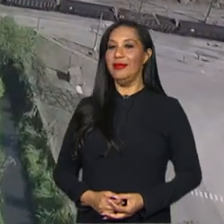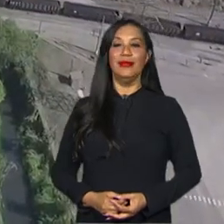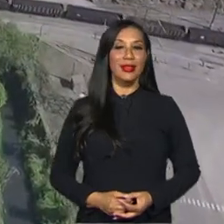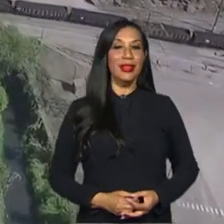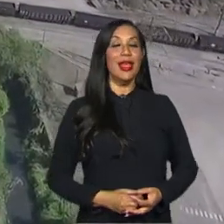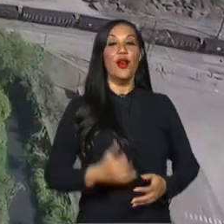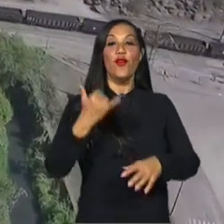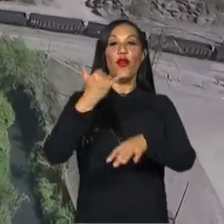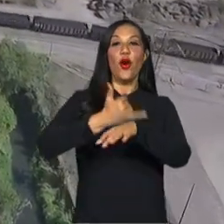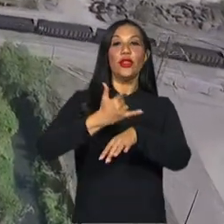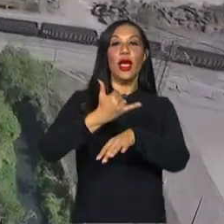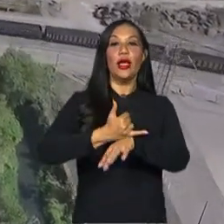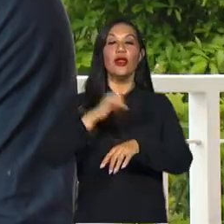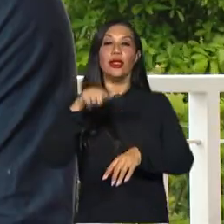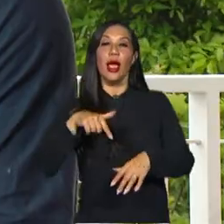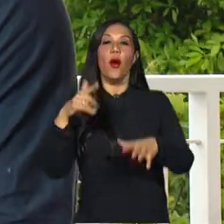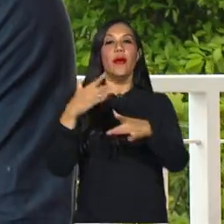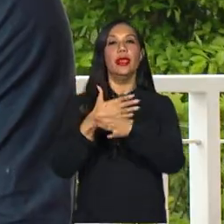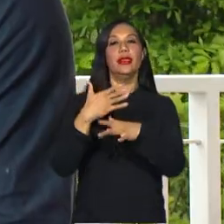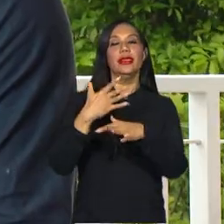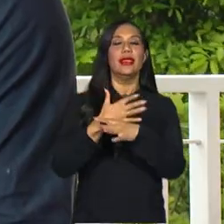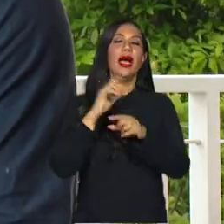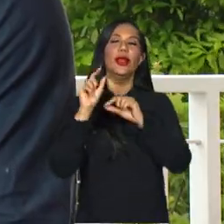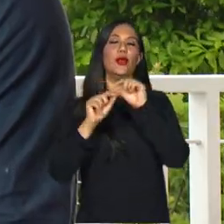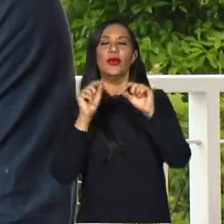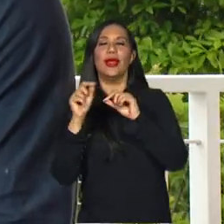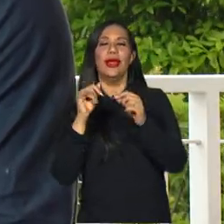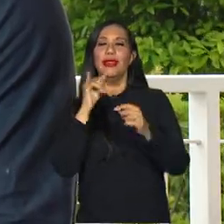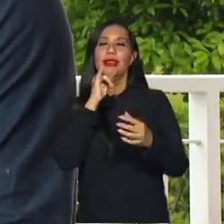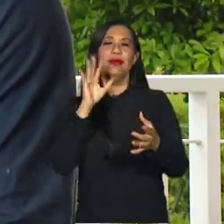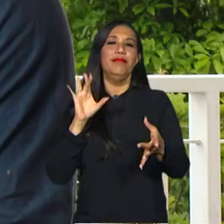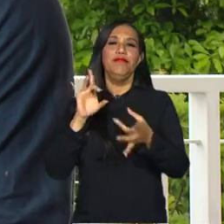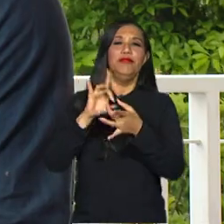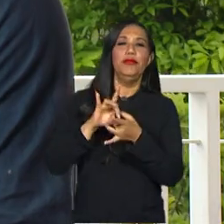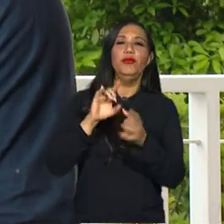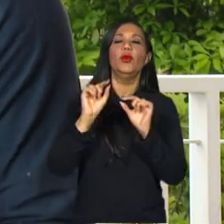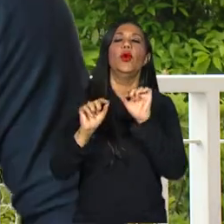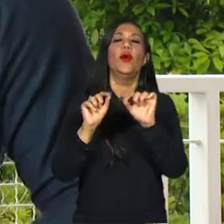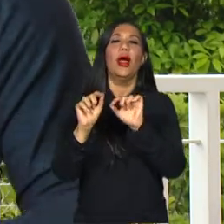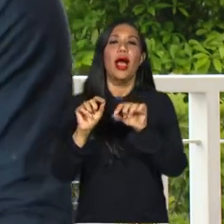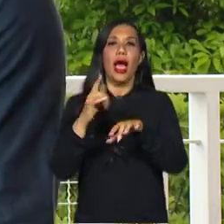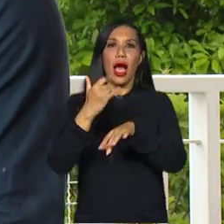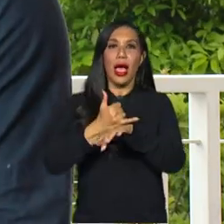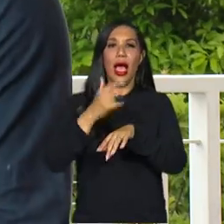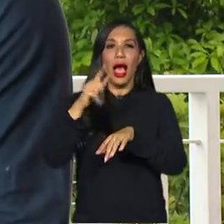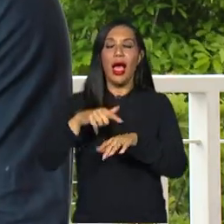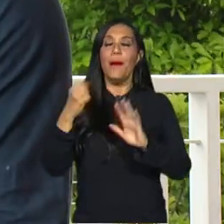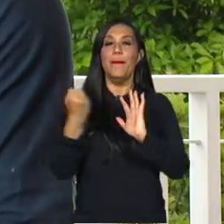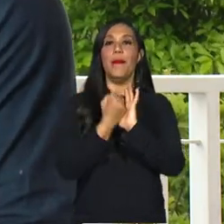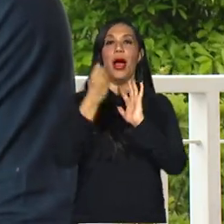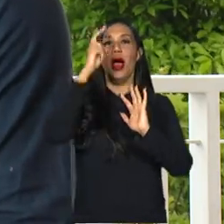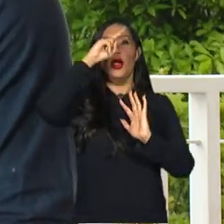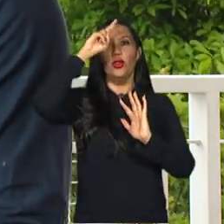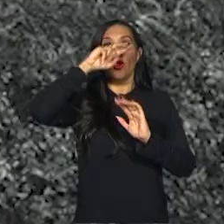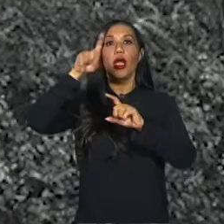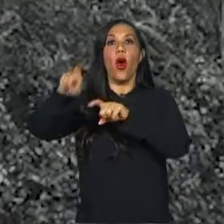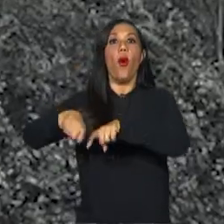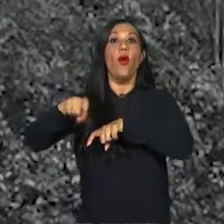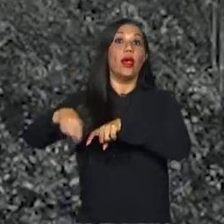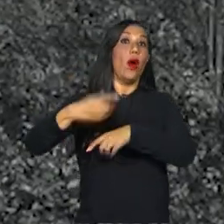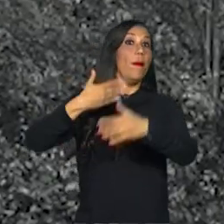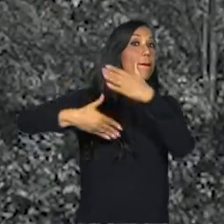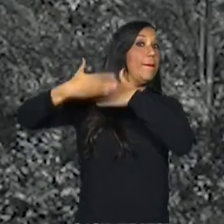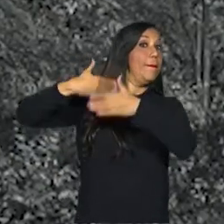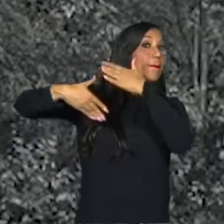Volta Redonda, né, como cidade, ela está muito ligada a, digamos assim, a ser historicamente uma cidade rural, porque ela fazia